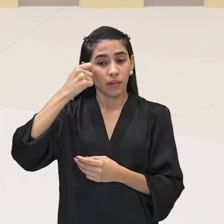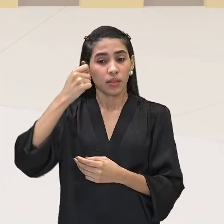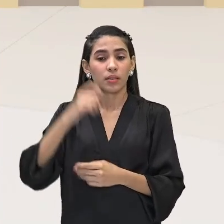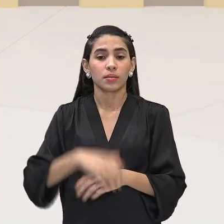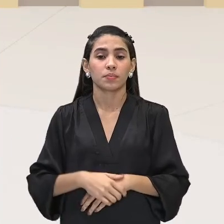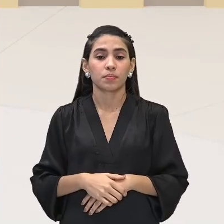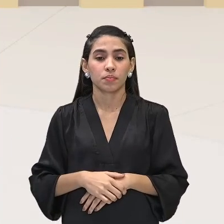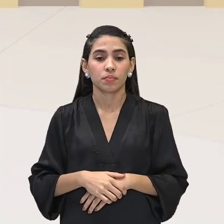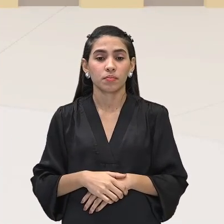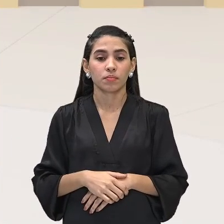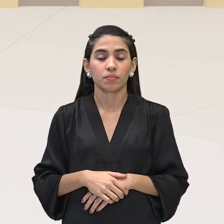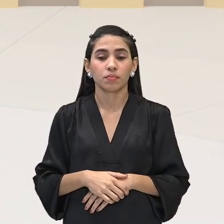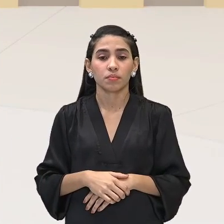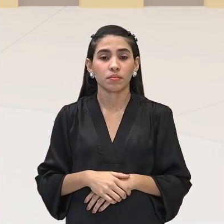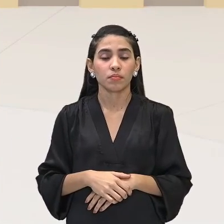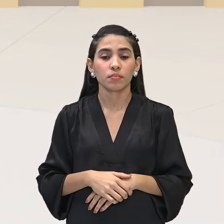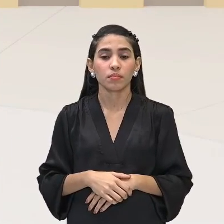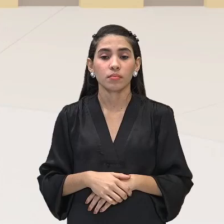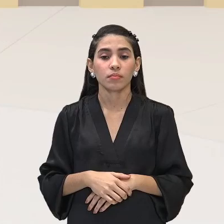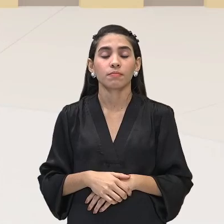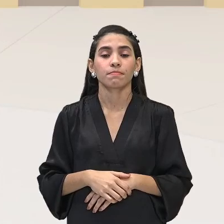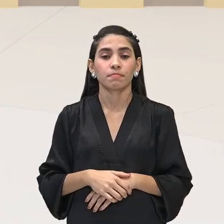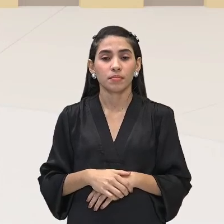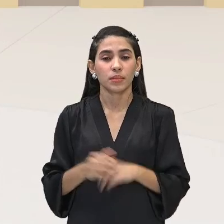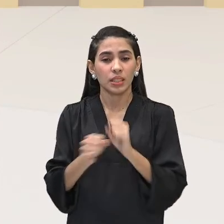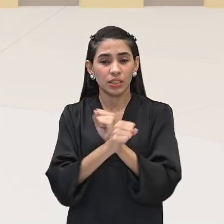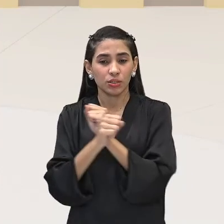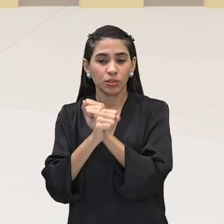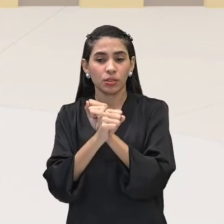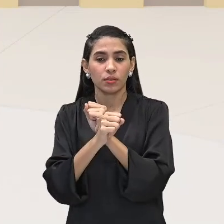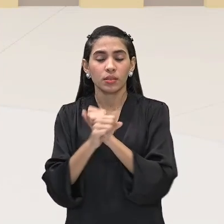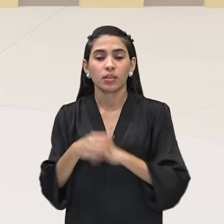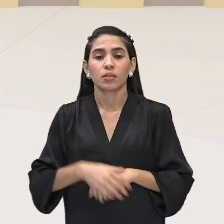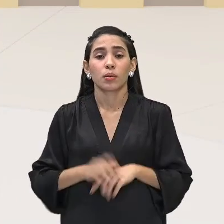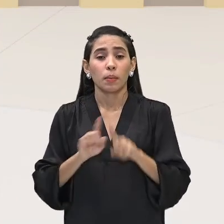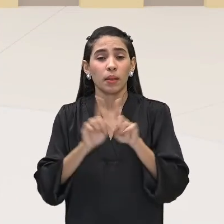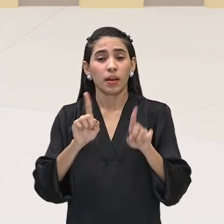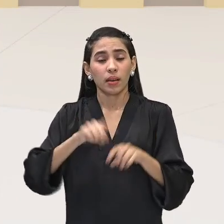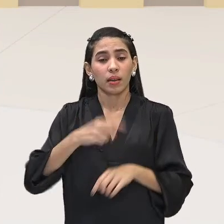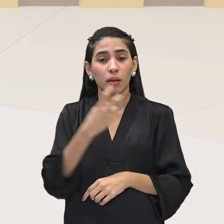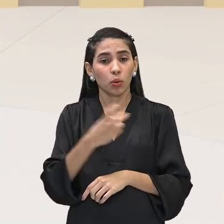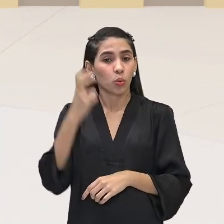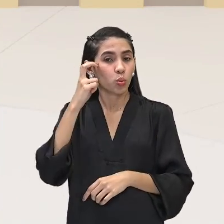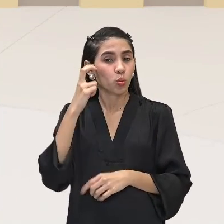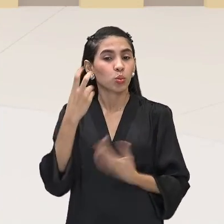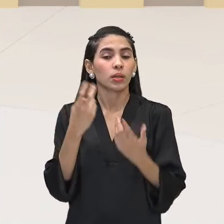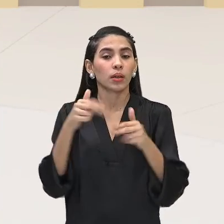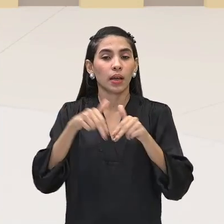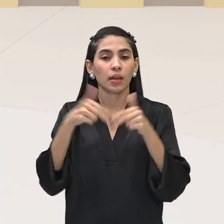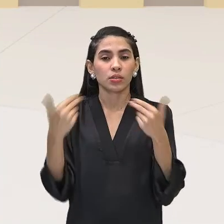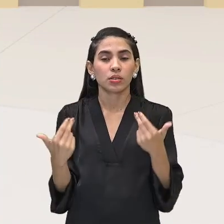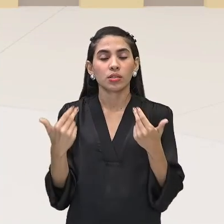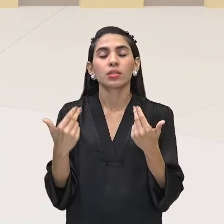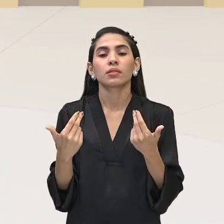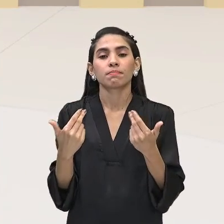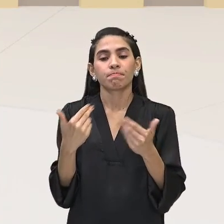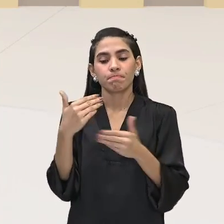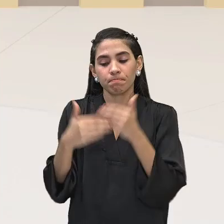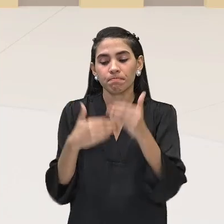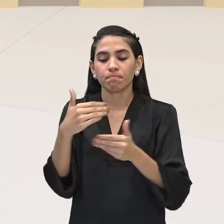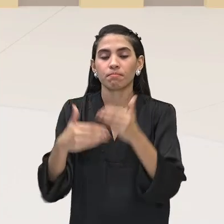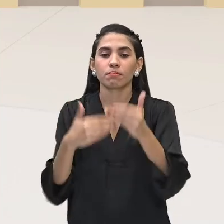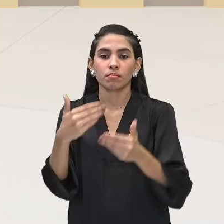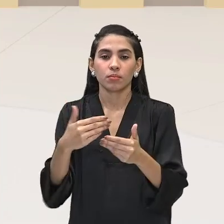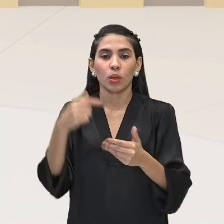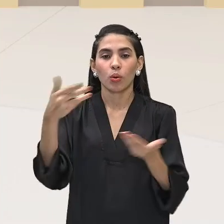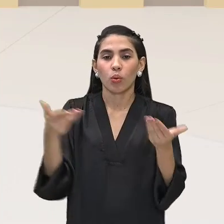não escravos, ninguém nasce escravo. Foram escravizados, mas são as culturas, são as etnias que originalmente formam o